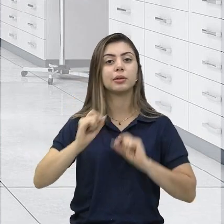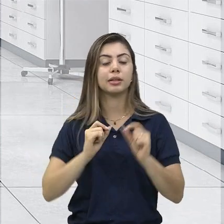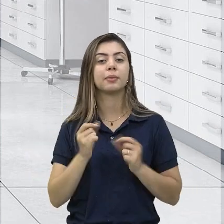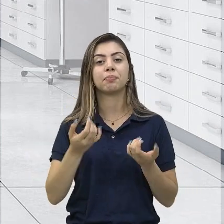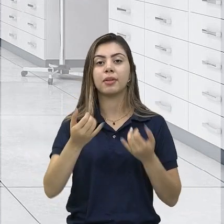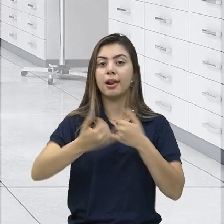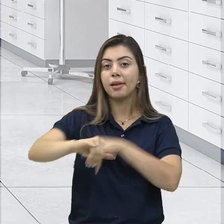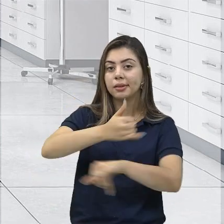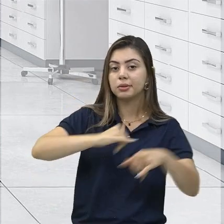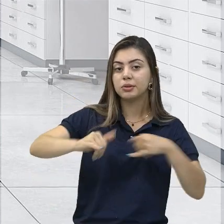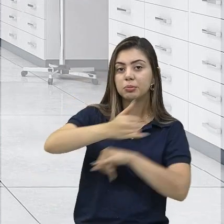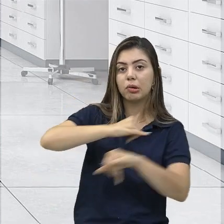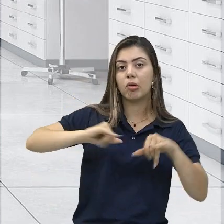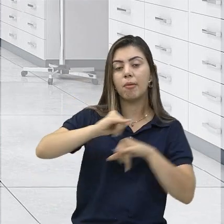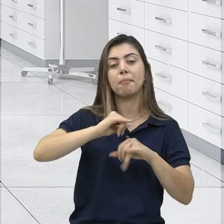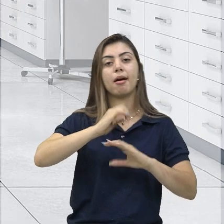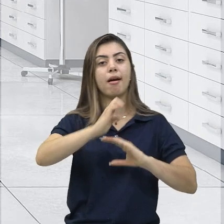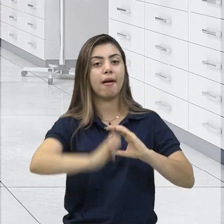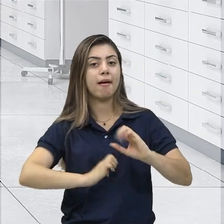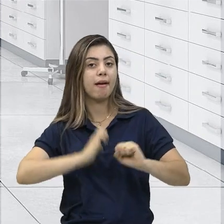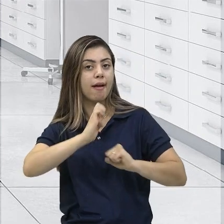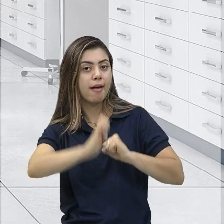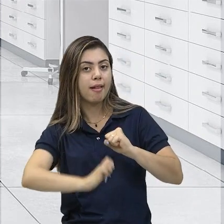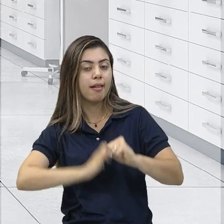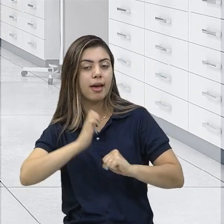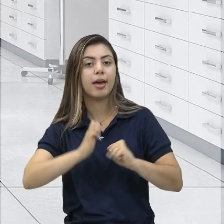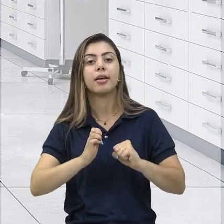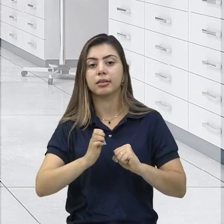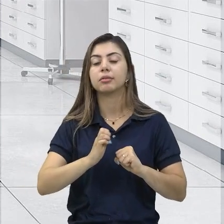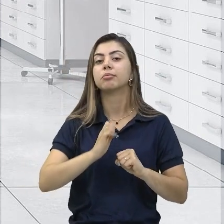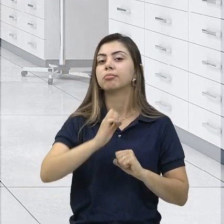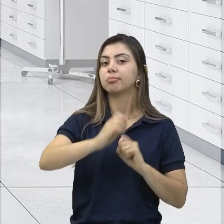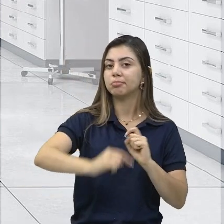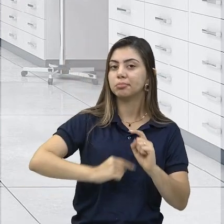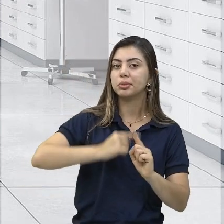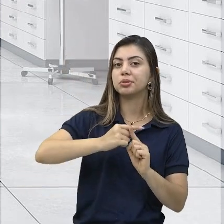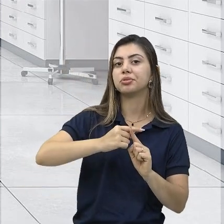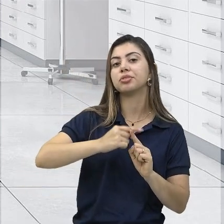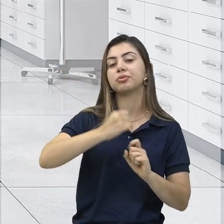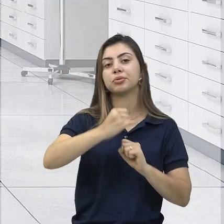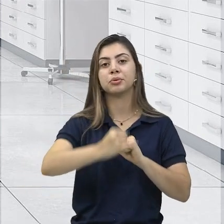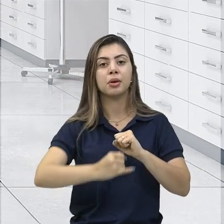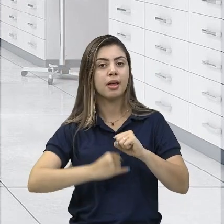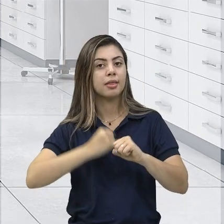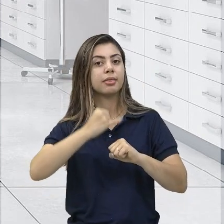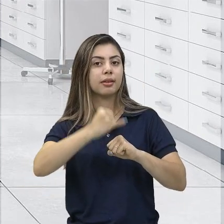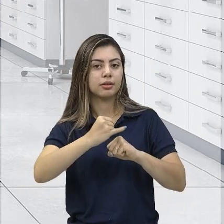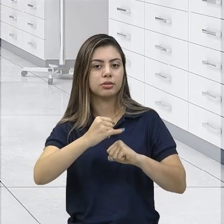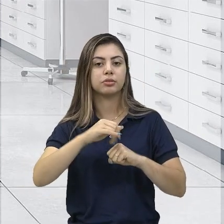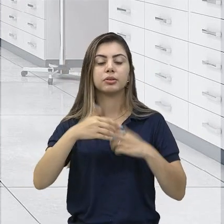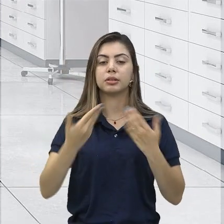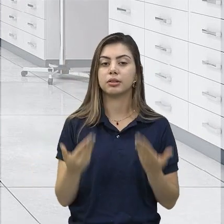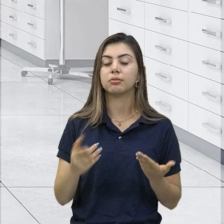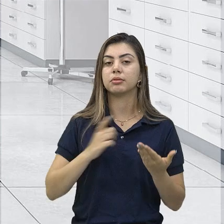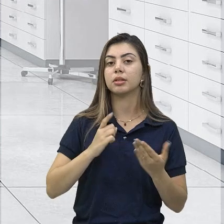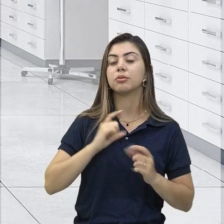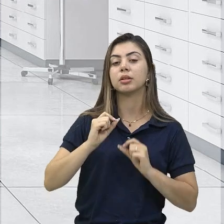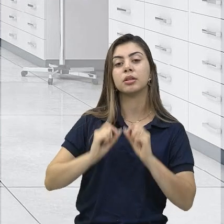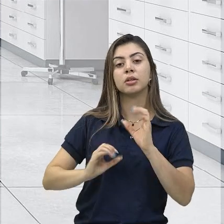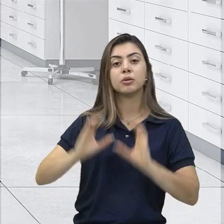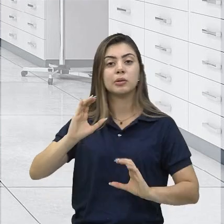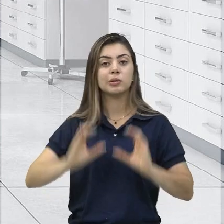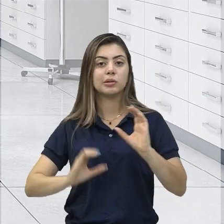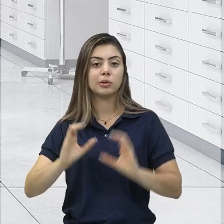em movimento ou as cargas elétricas, nós temos aqui os circuitos elétricos envolvidos com o